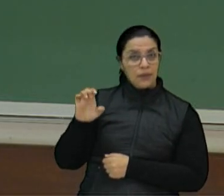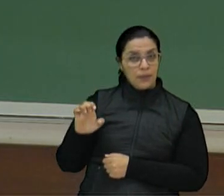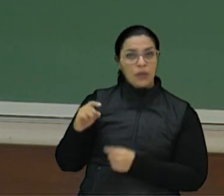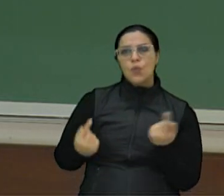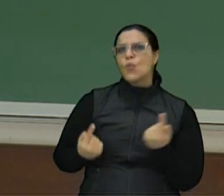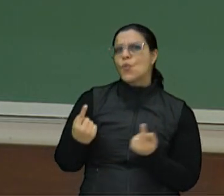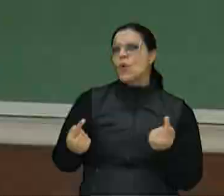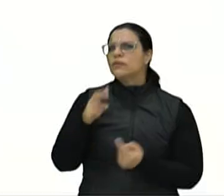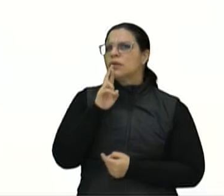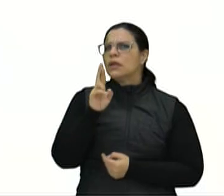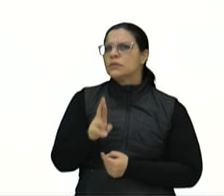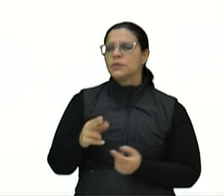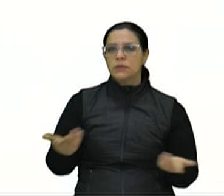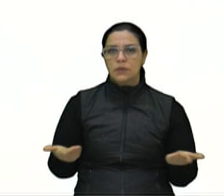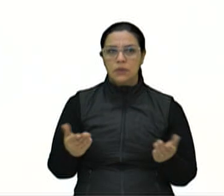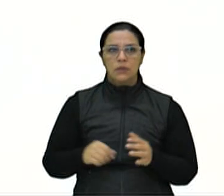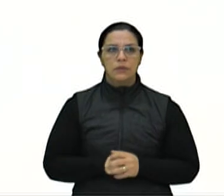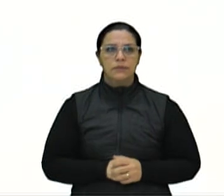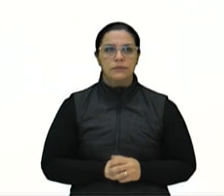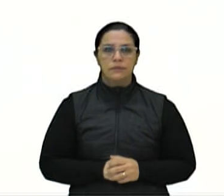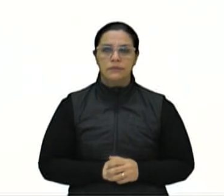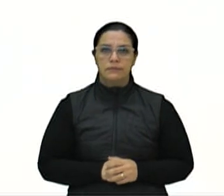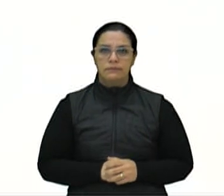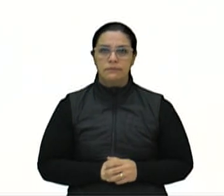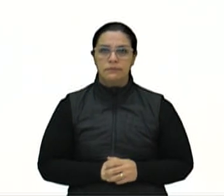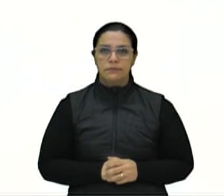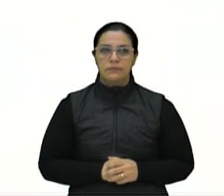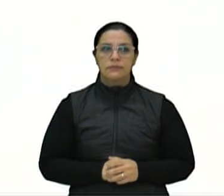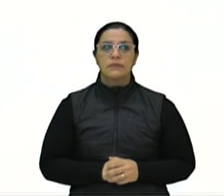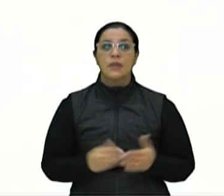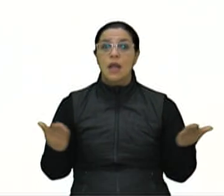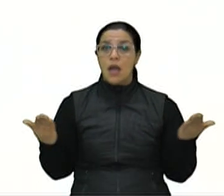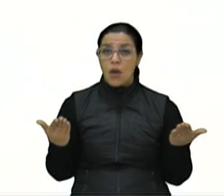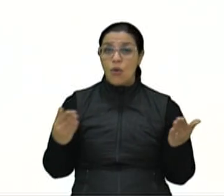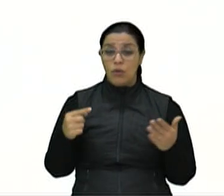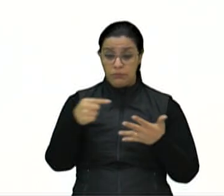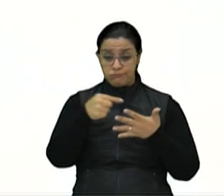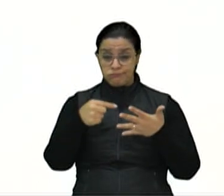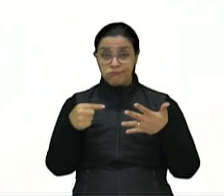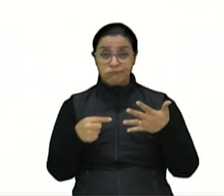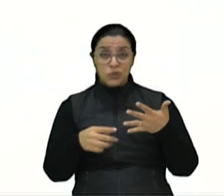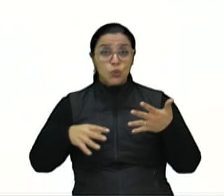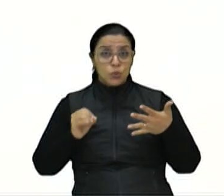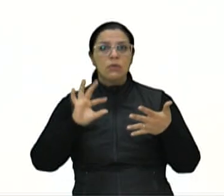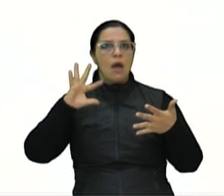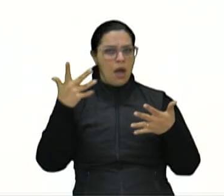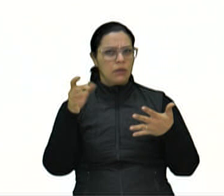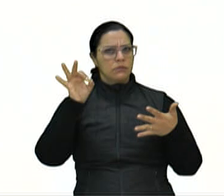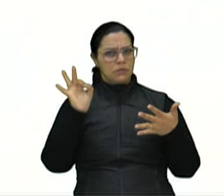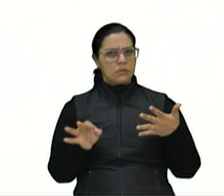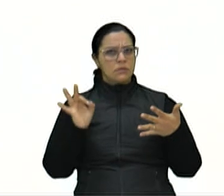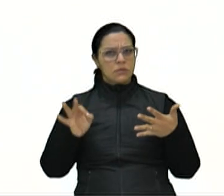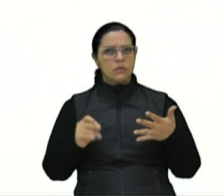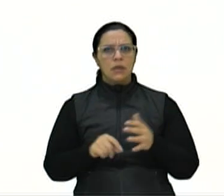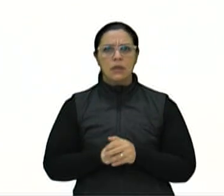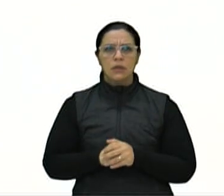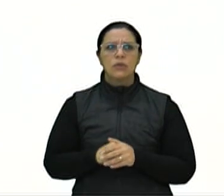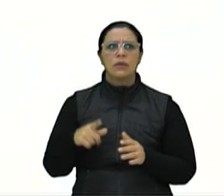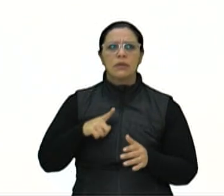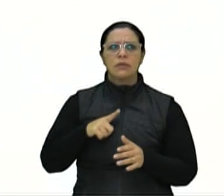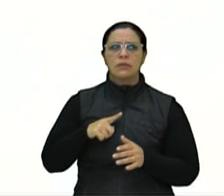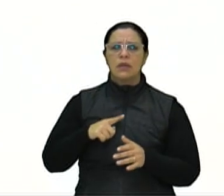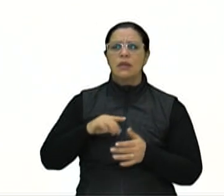térmica, efeito estufa, chuva ácida ou eutrofização. Olha, todas essas coisas aqui acontecem. Destruição da camada de